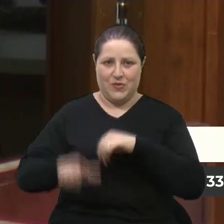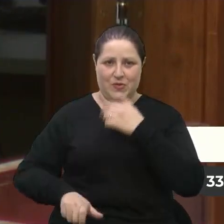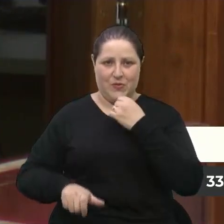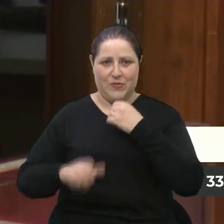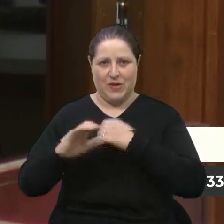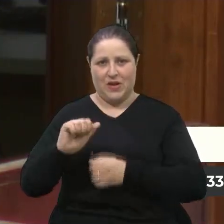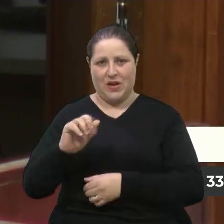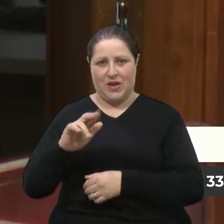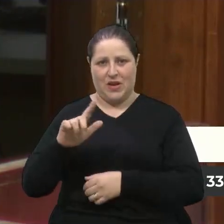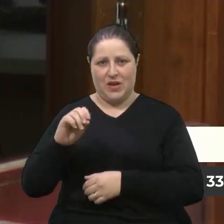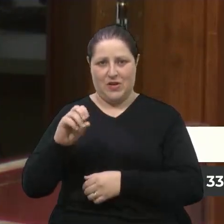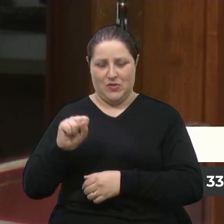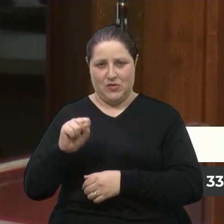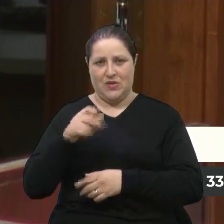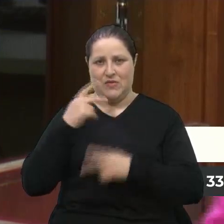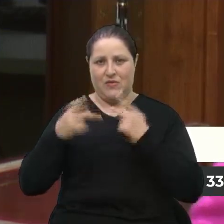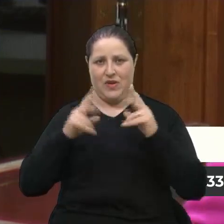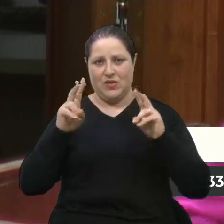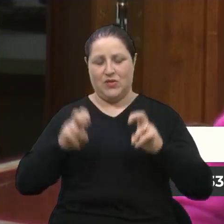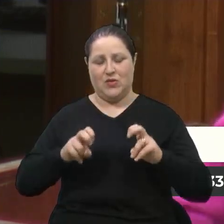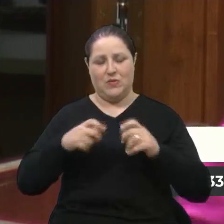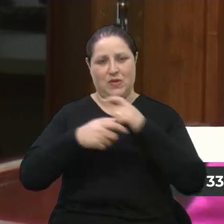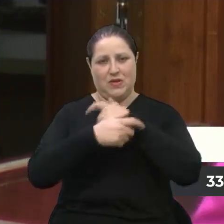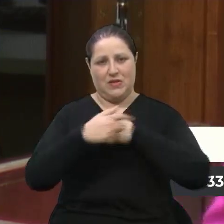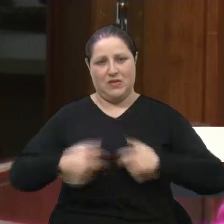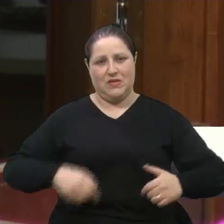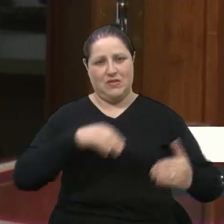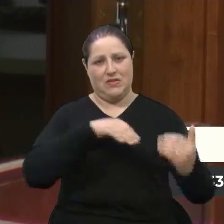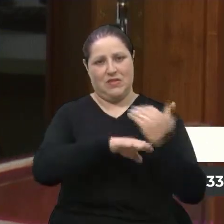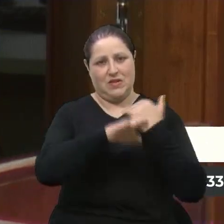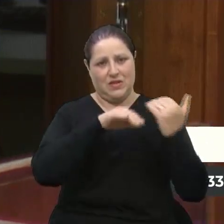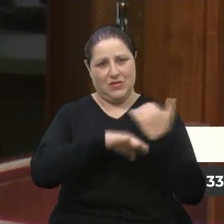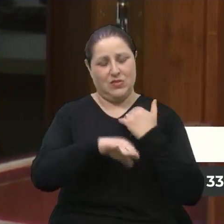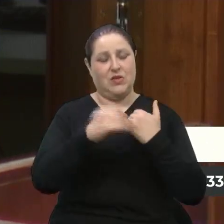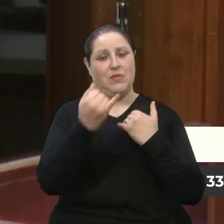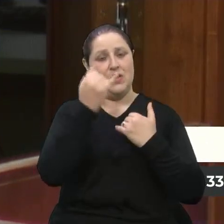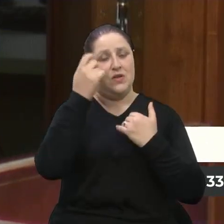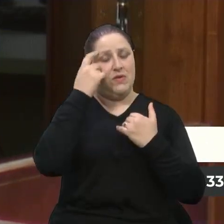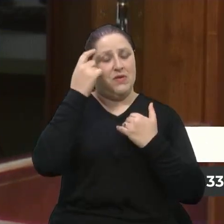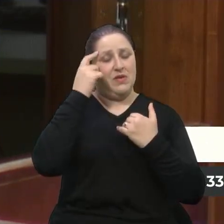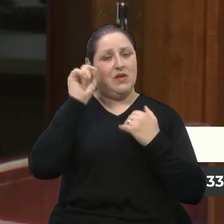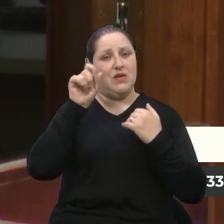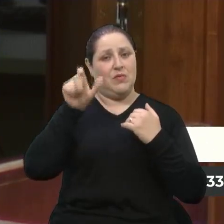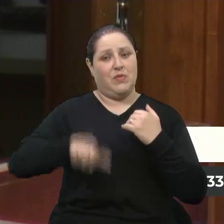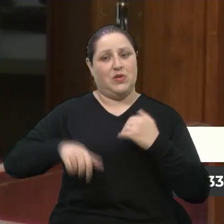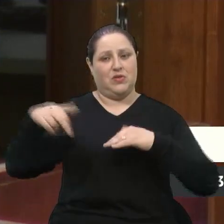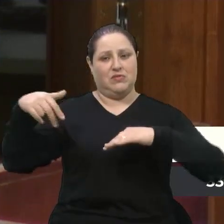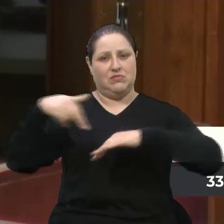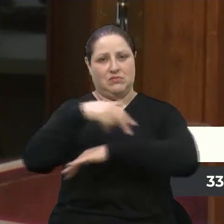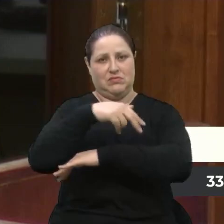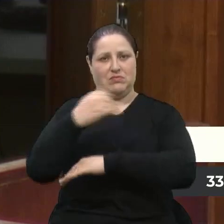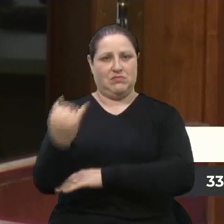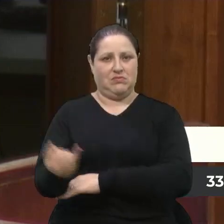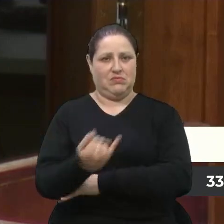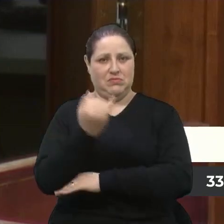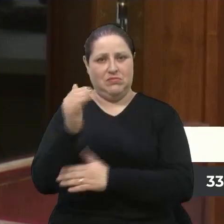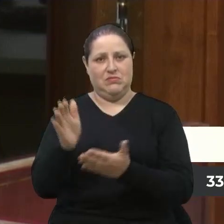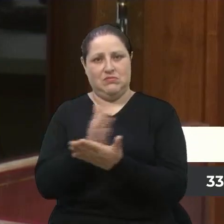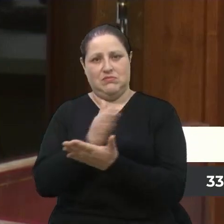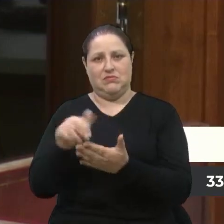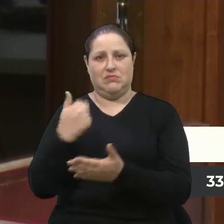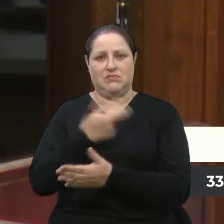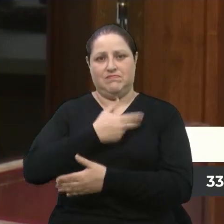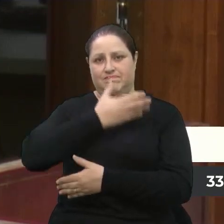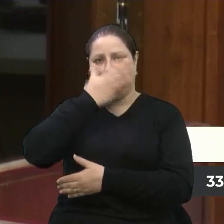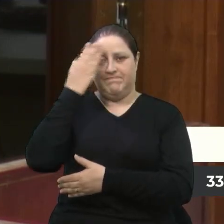isso, né? Quando a gente fala em trânsito, a importância da gente pensar também no pedestre, que é tão importante e muitas vezes a gente acaba